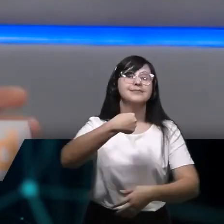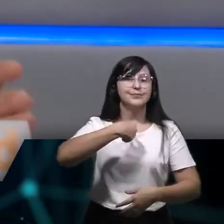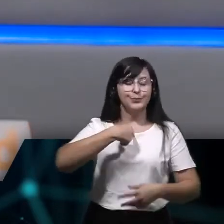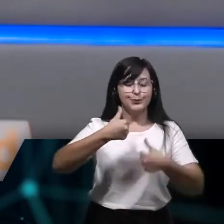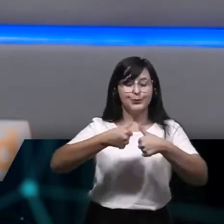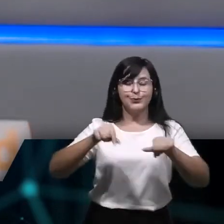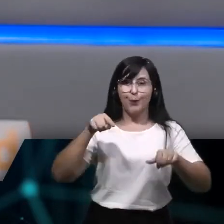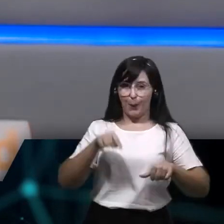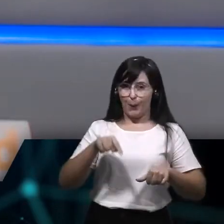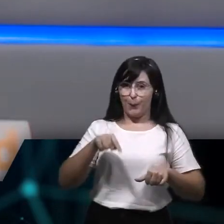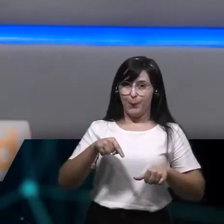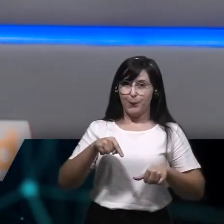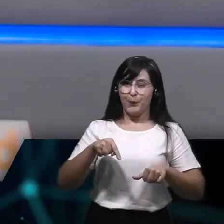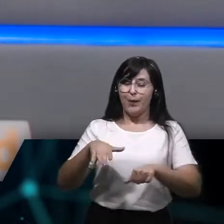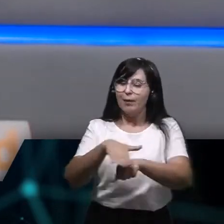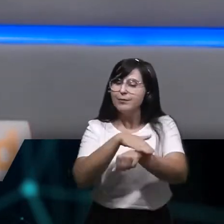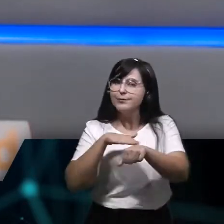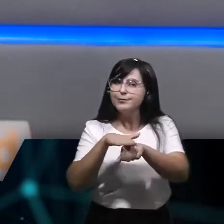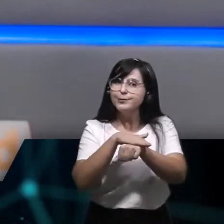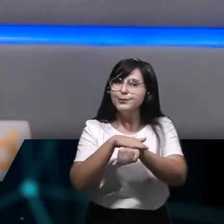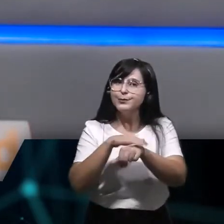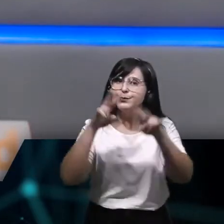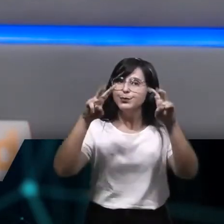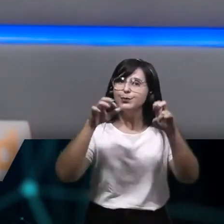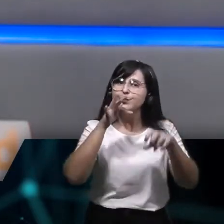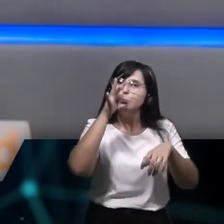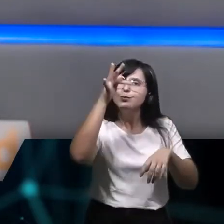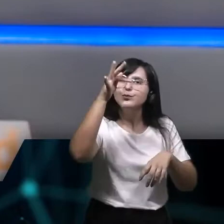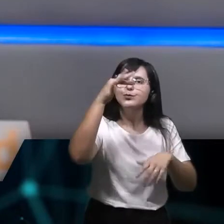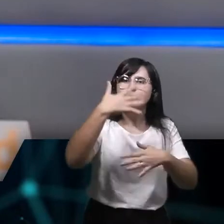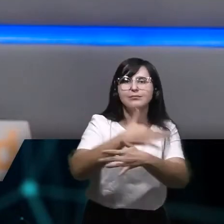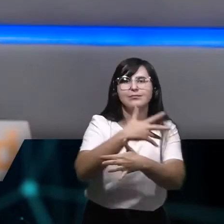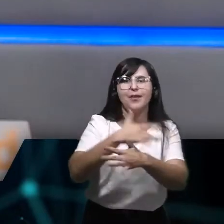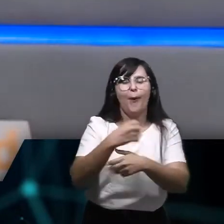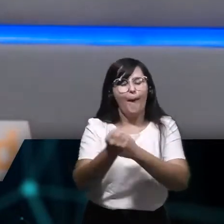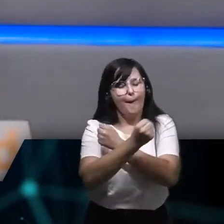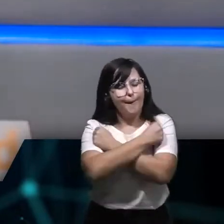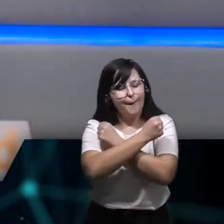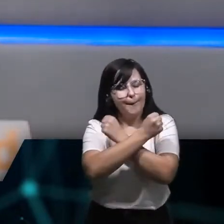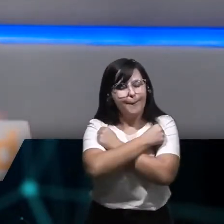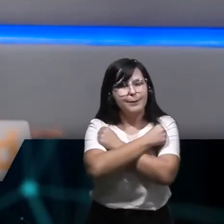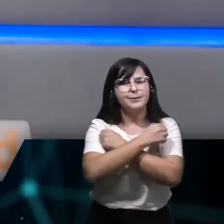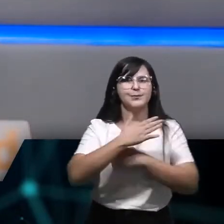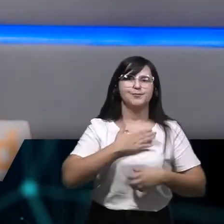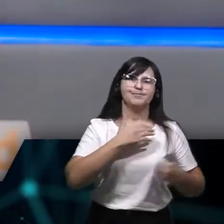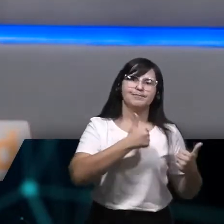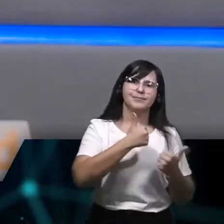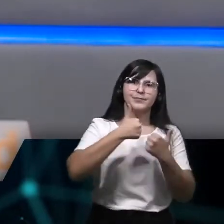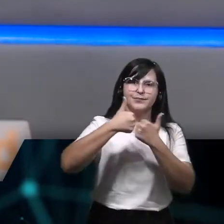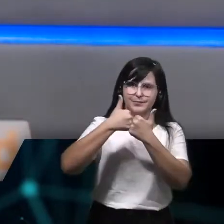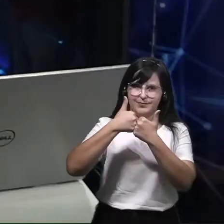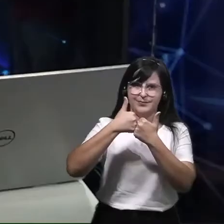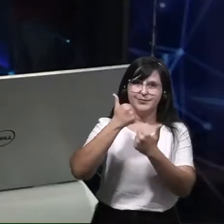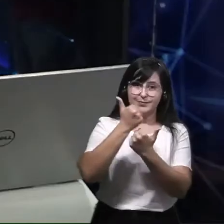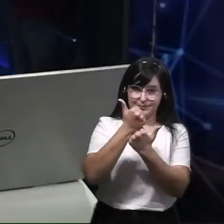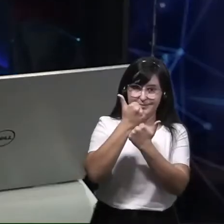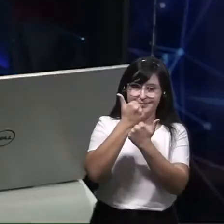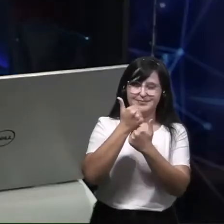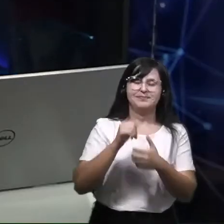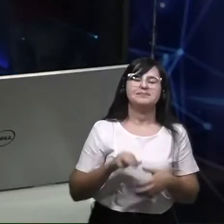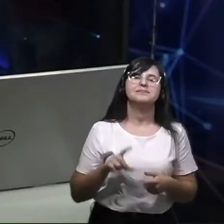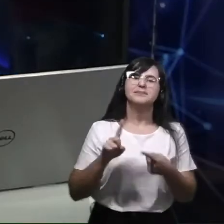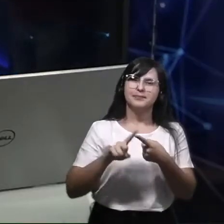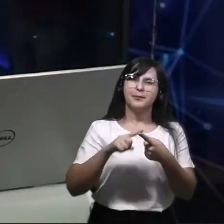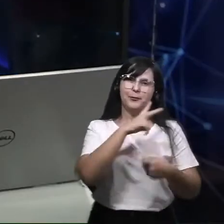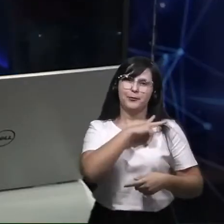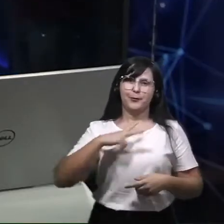para discutir o futuro do nosso município. Muito obrigado. Um abraço ao meu vice Frailão, que aqui está conosco, e os nossos vereadores.